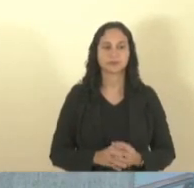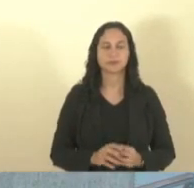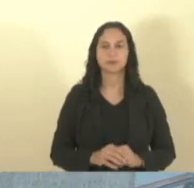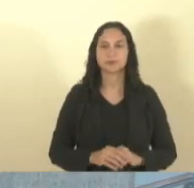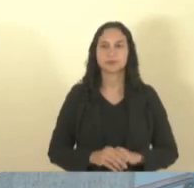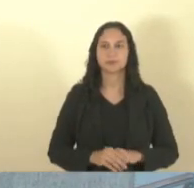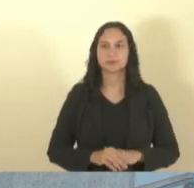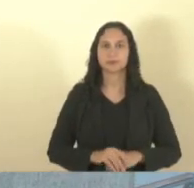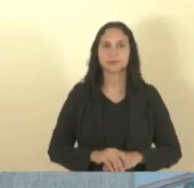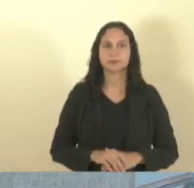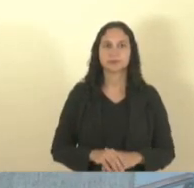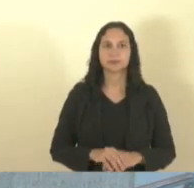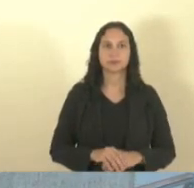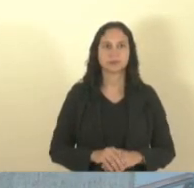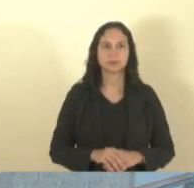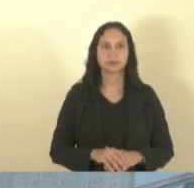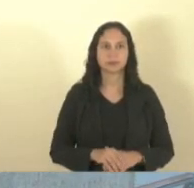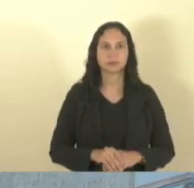Boa